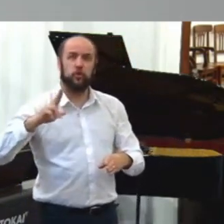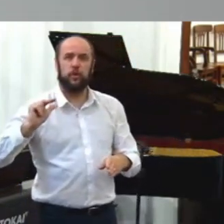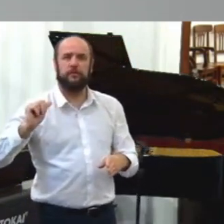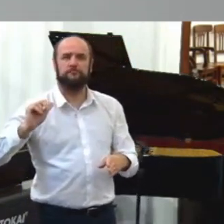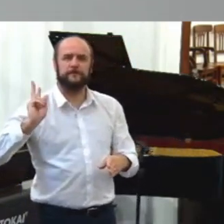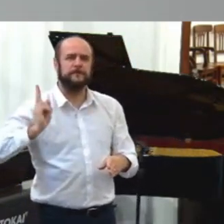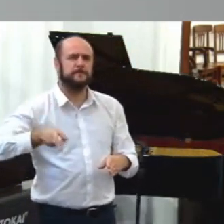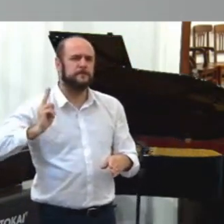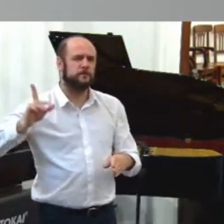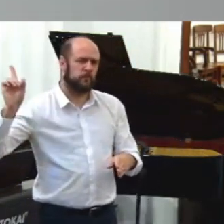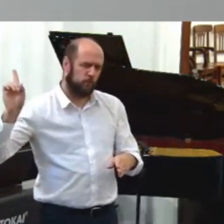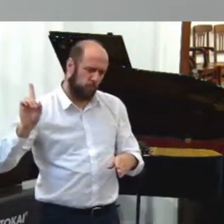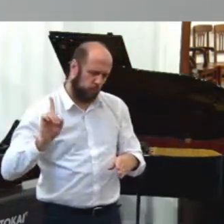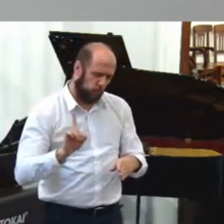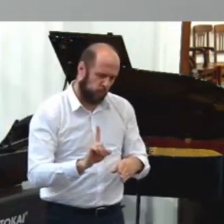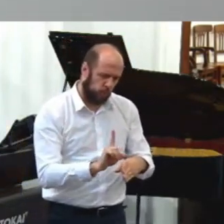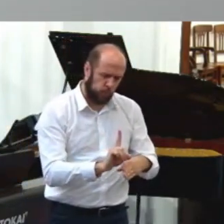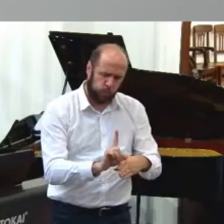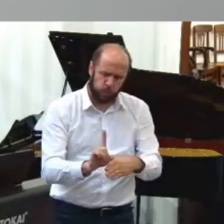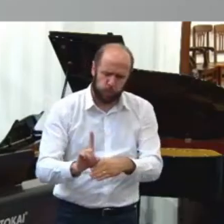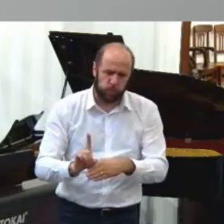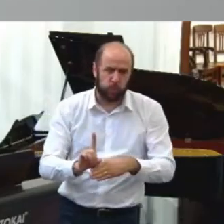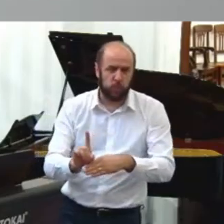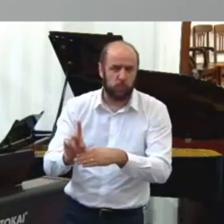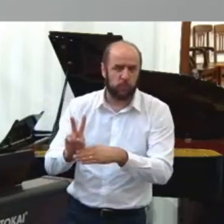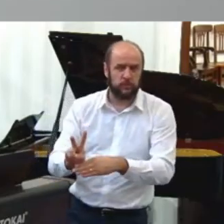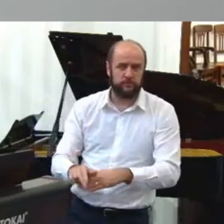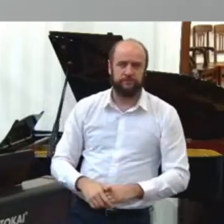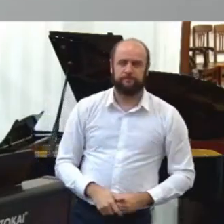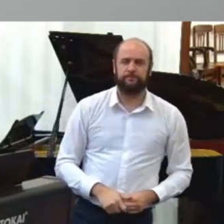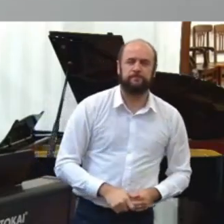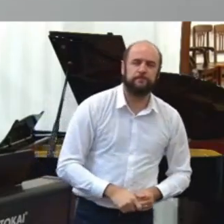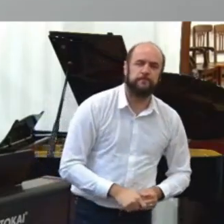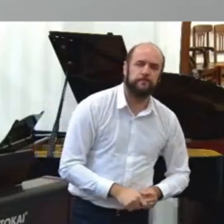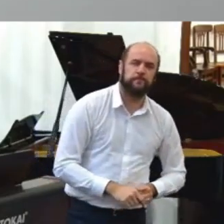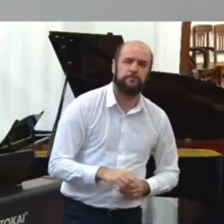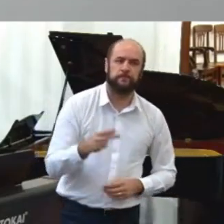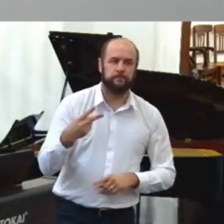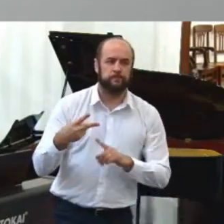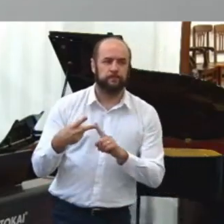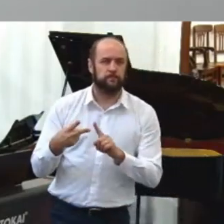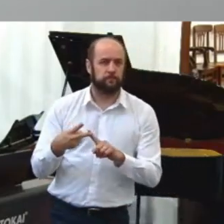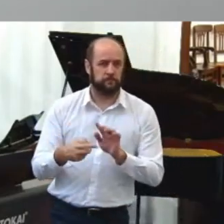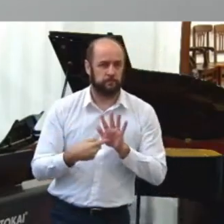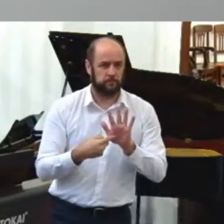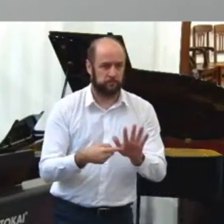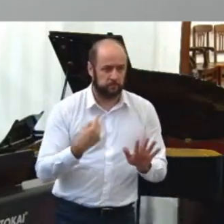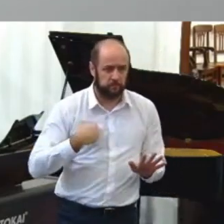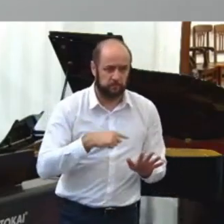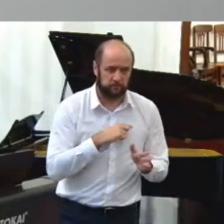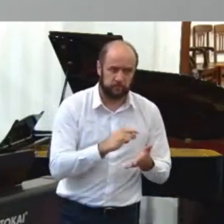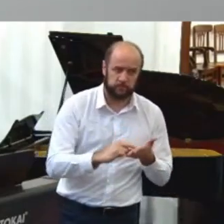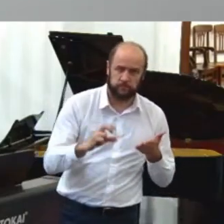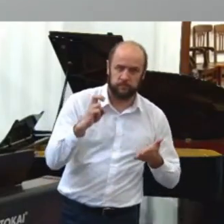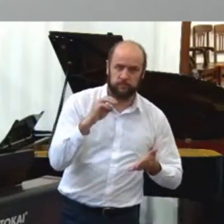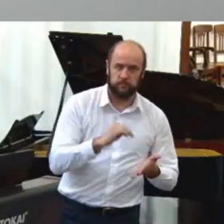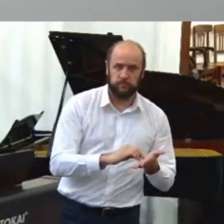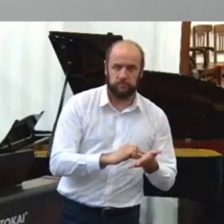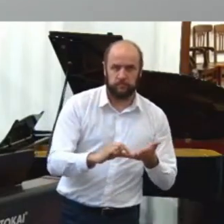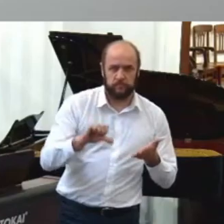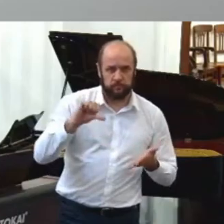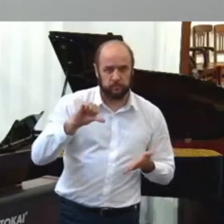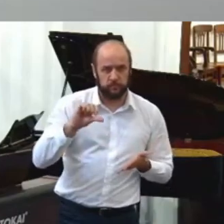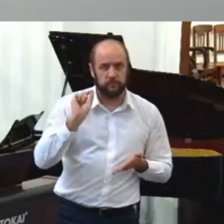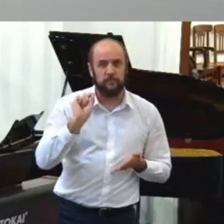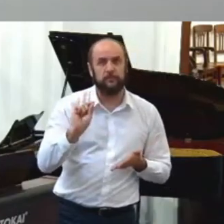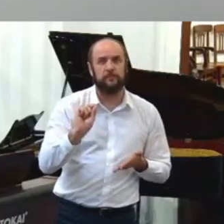foi feita. O menino viveu. Segunda coisa que essa passagem nos mostra, dos versículos 5 até o versículo 9,